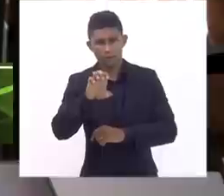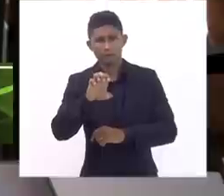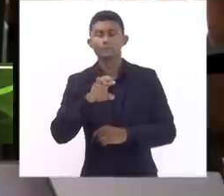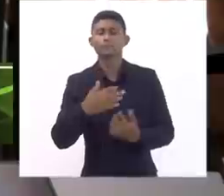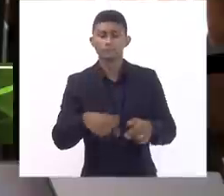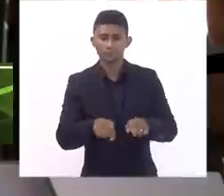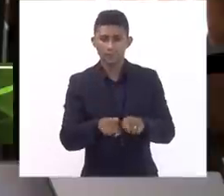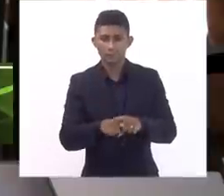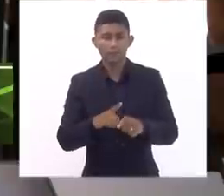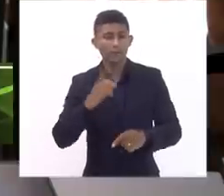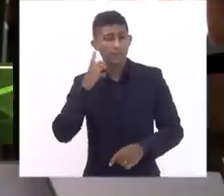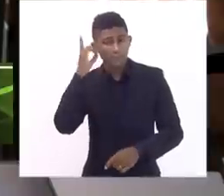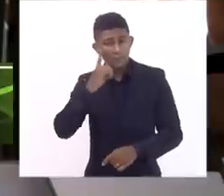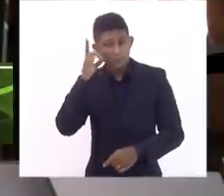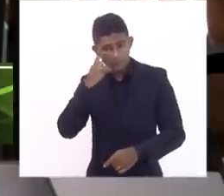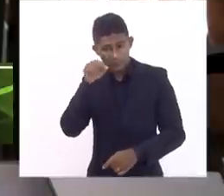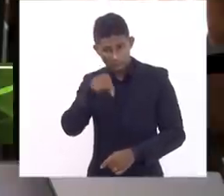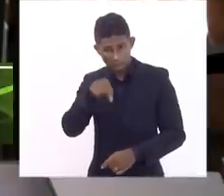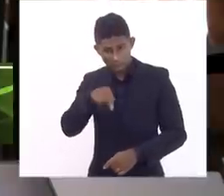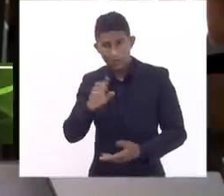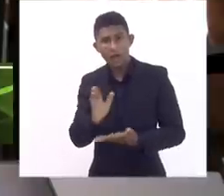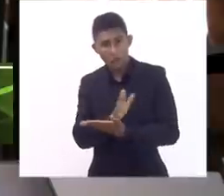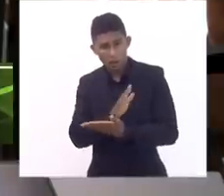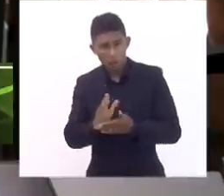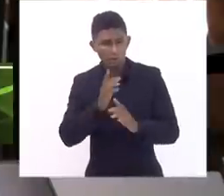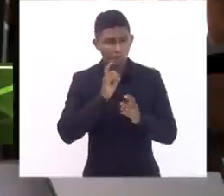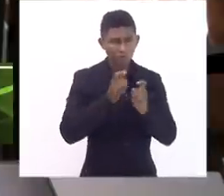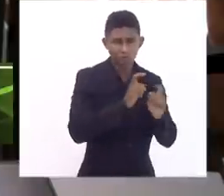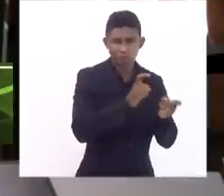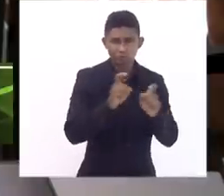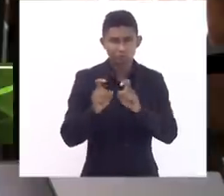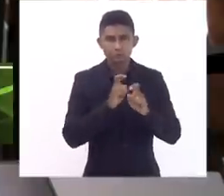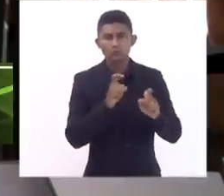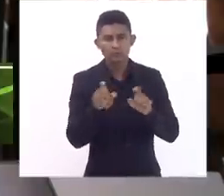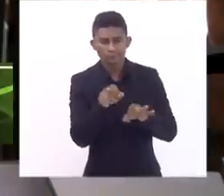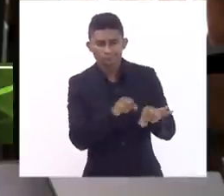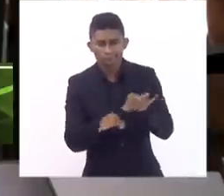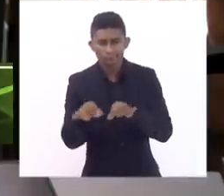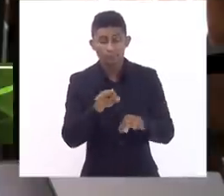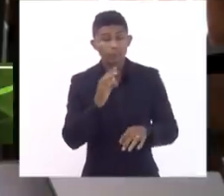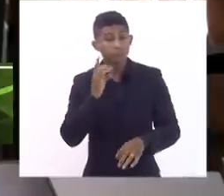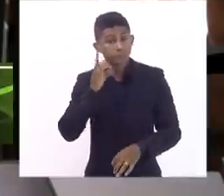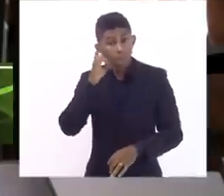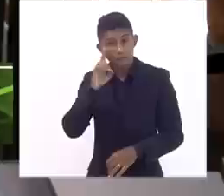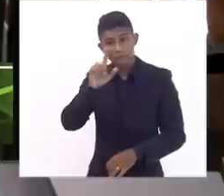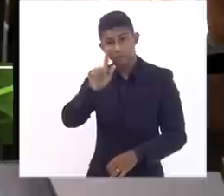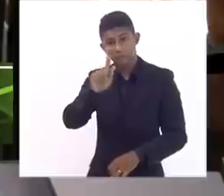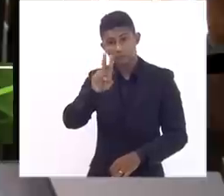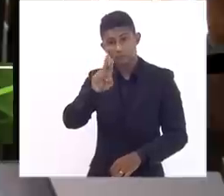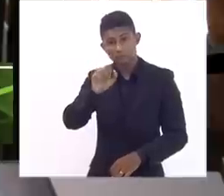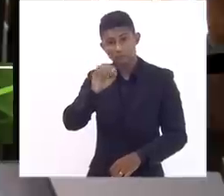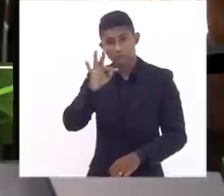alguns parlamentares. O deputado Gustavo Schmidt